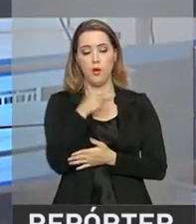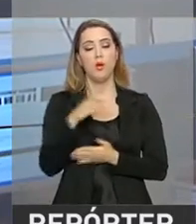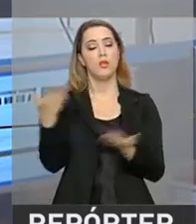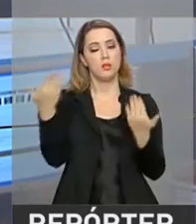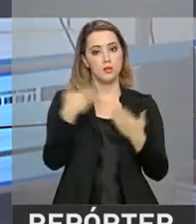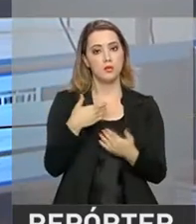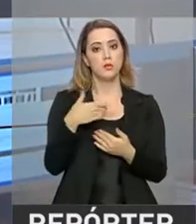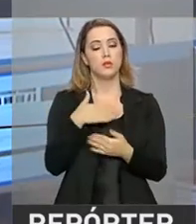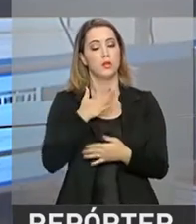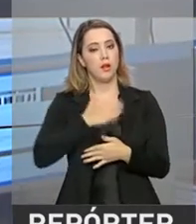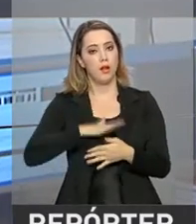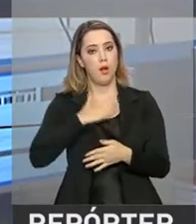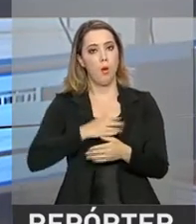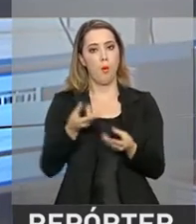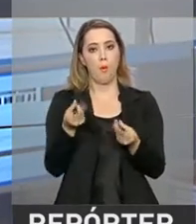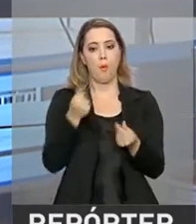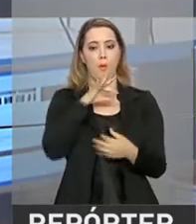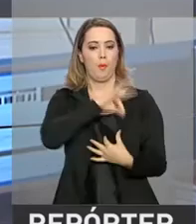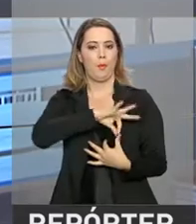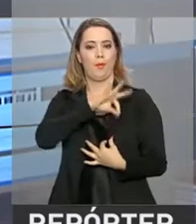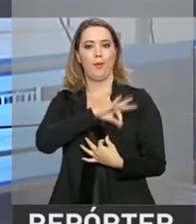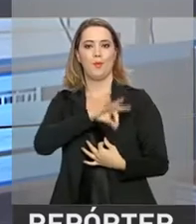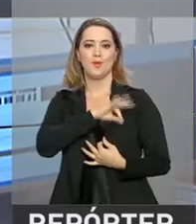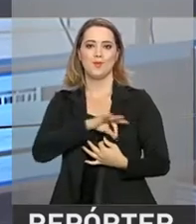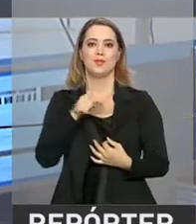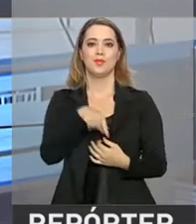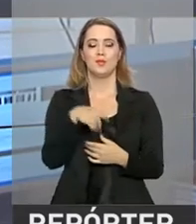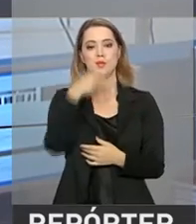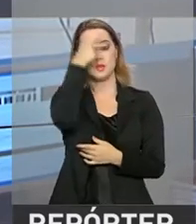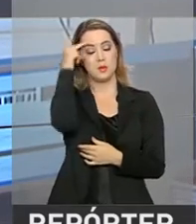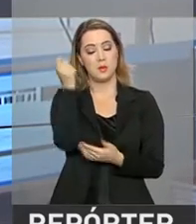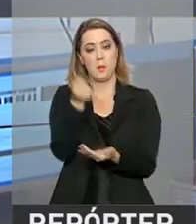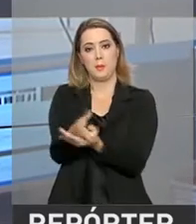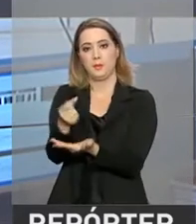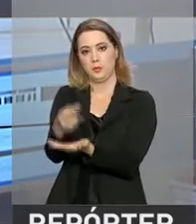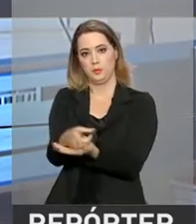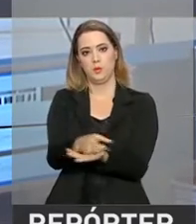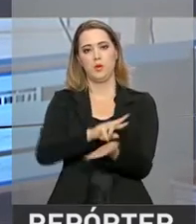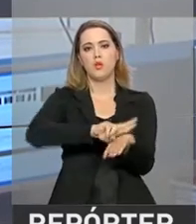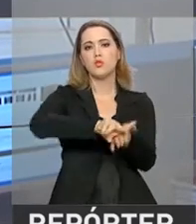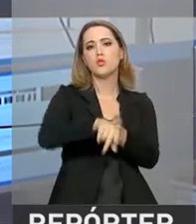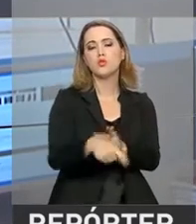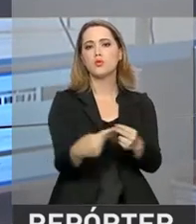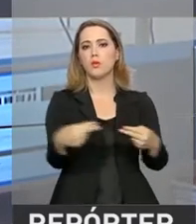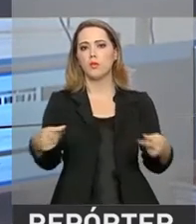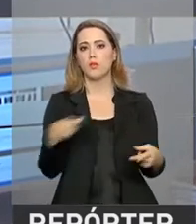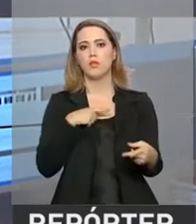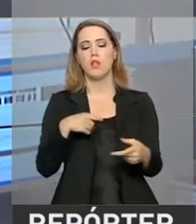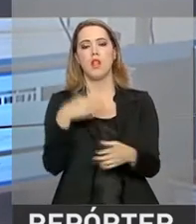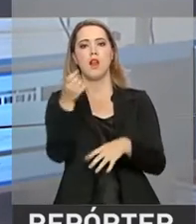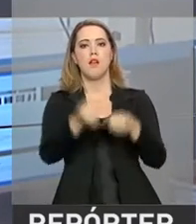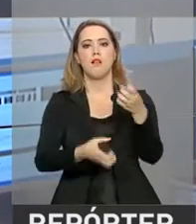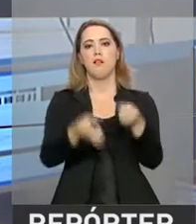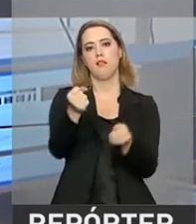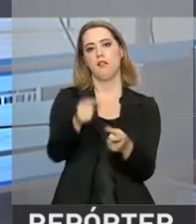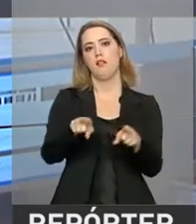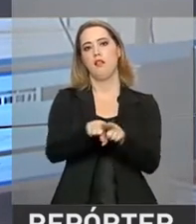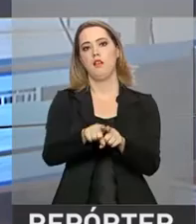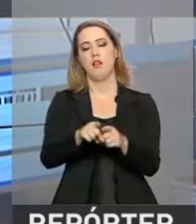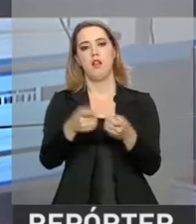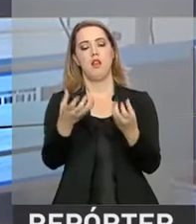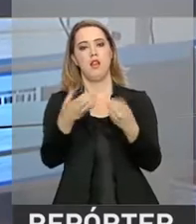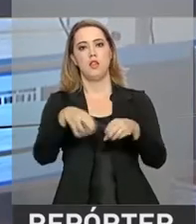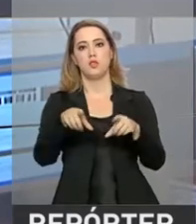trouxeram alívio para o bolso dos consumidores no neste mês produtos como leite longa vida batata e cenoura tiveram